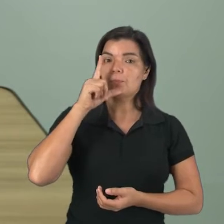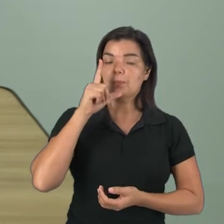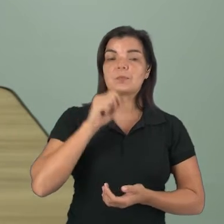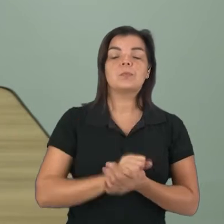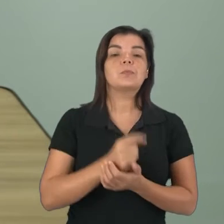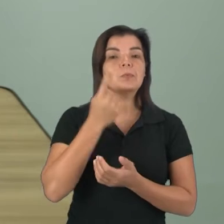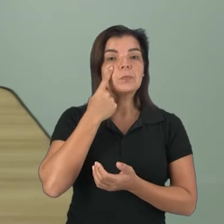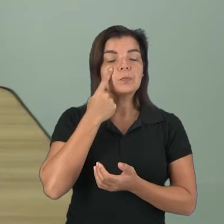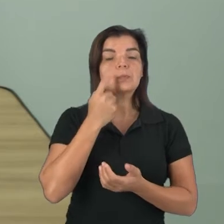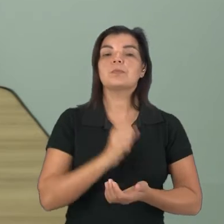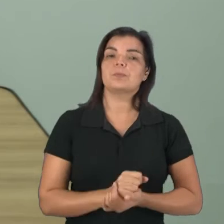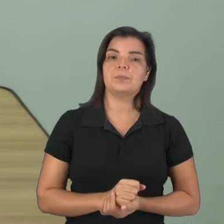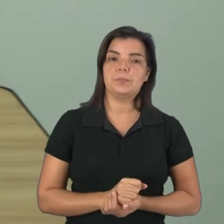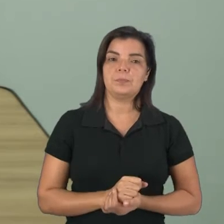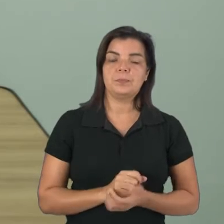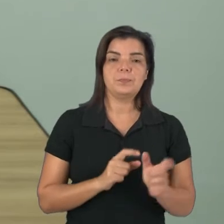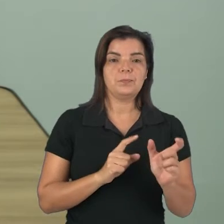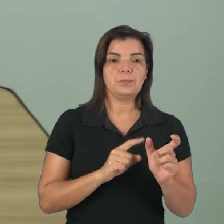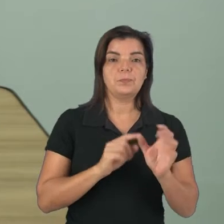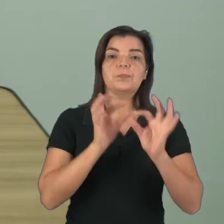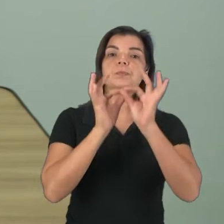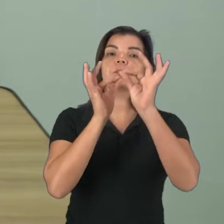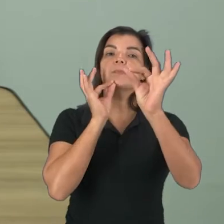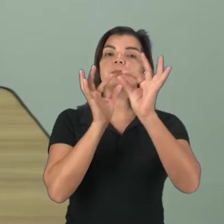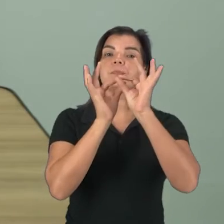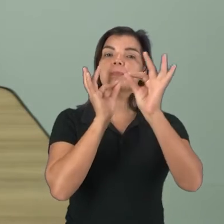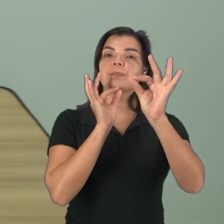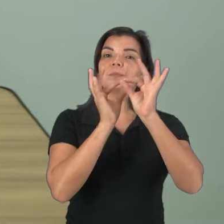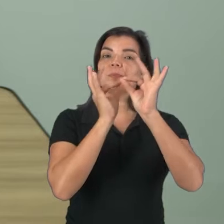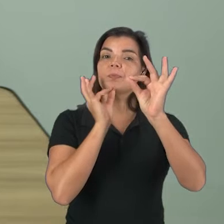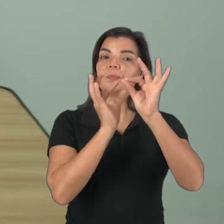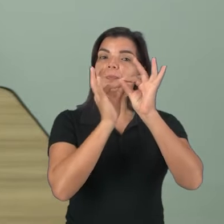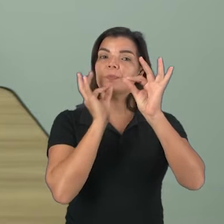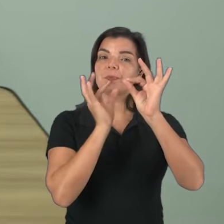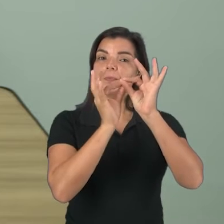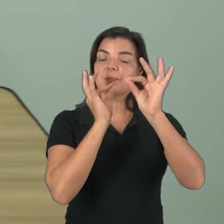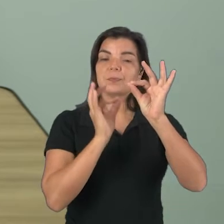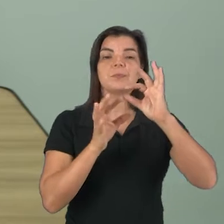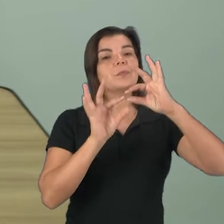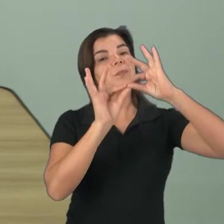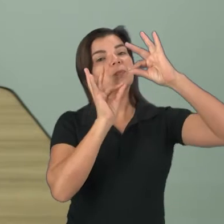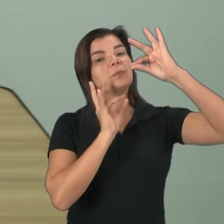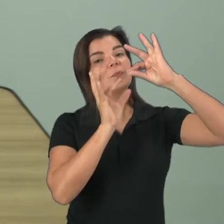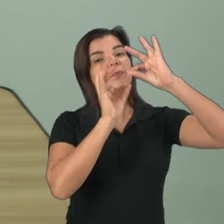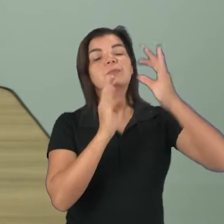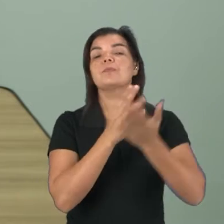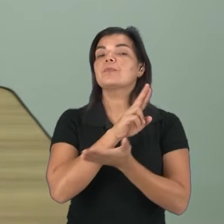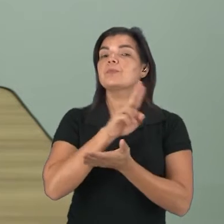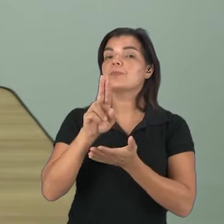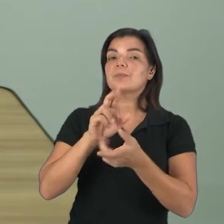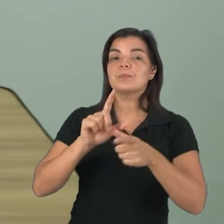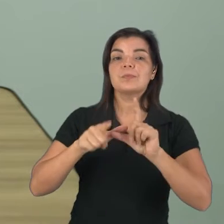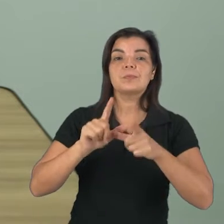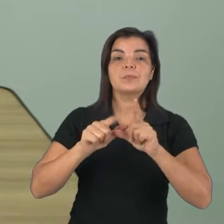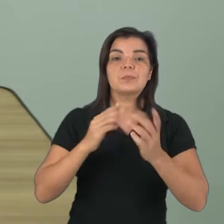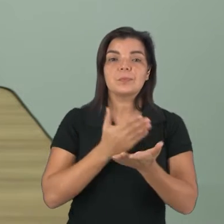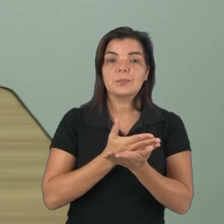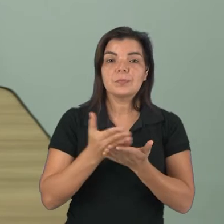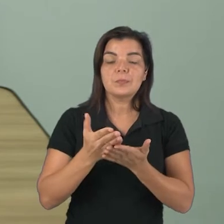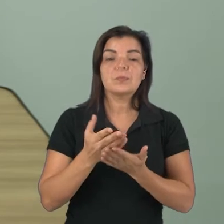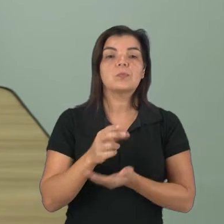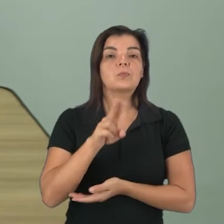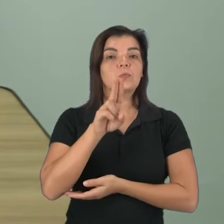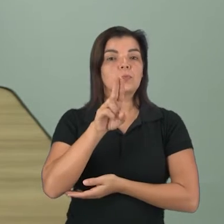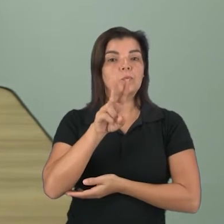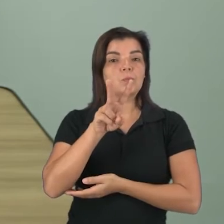procurar a palavra é o nome uva uva inicia com que letra olha a